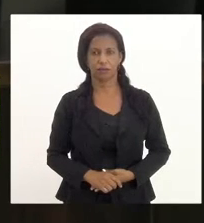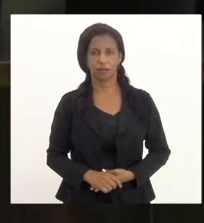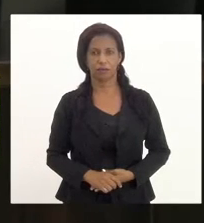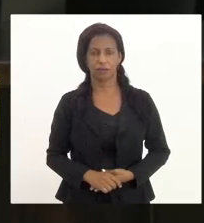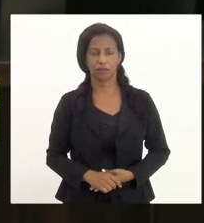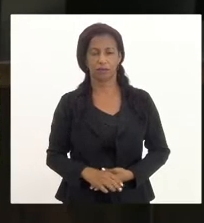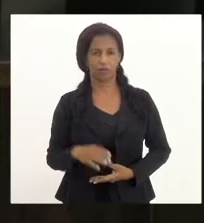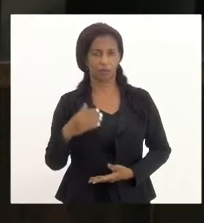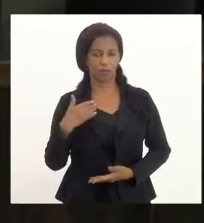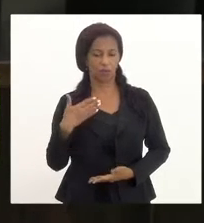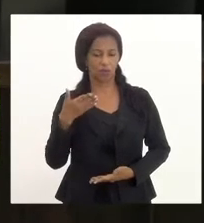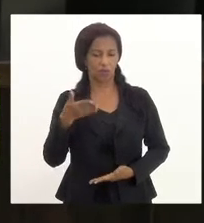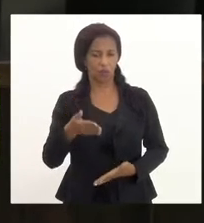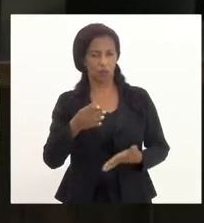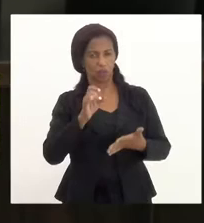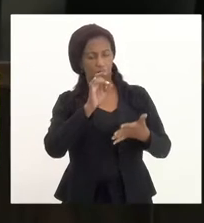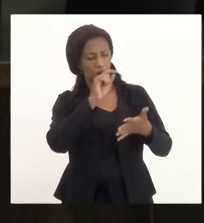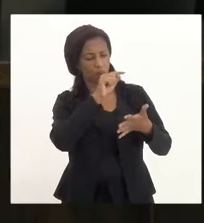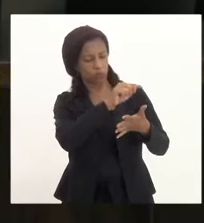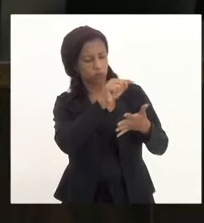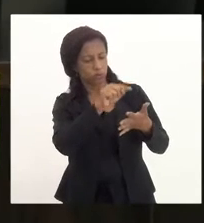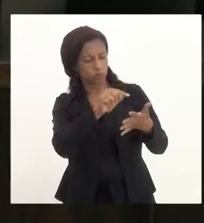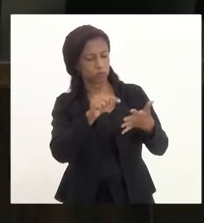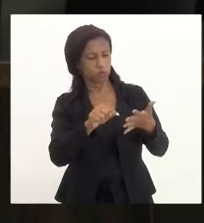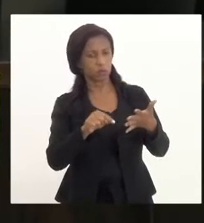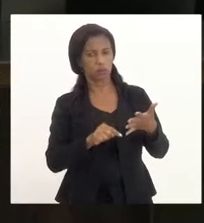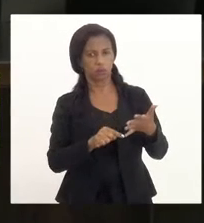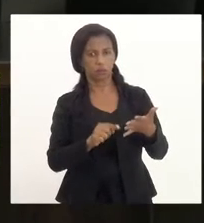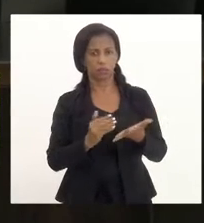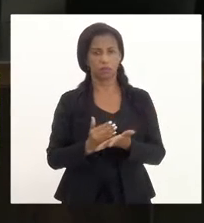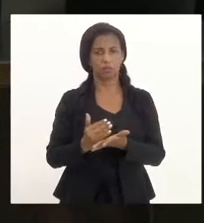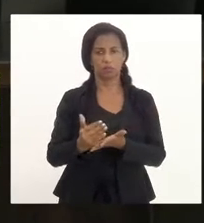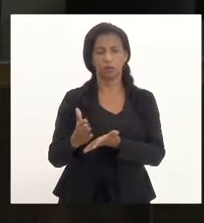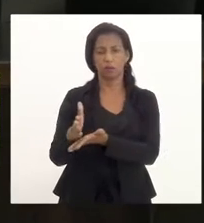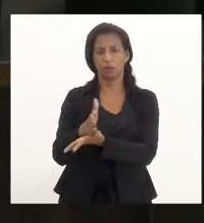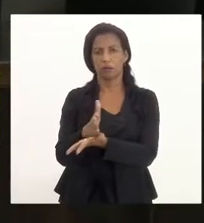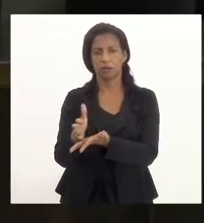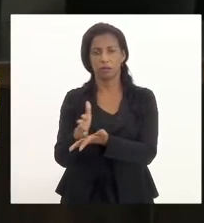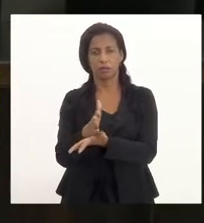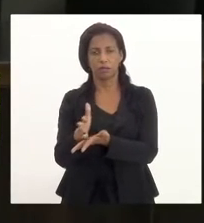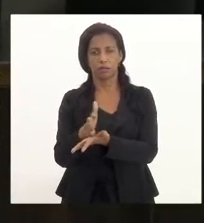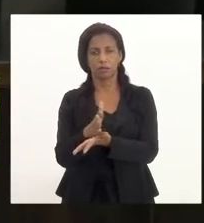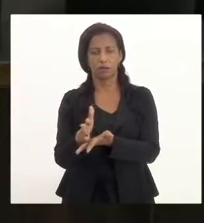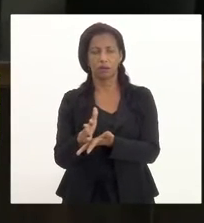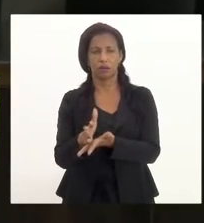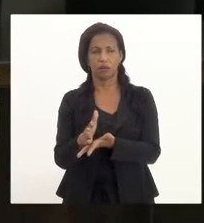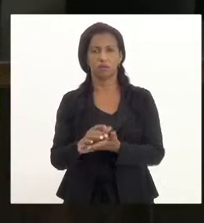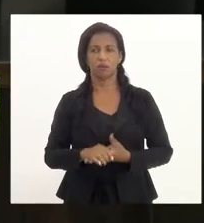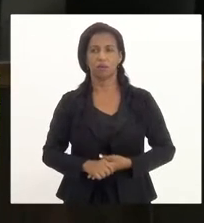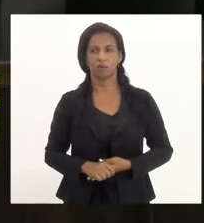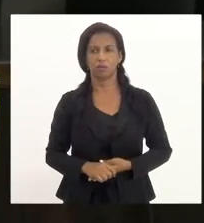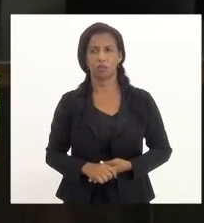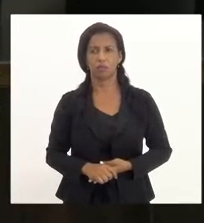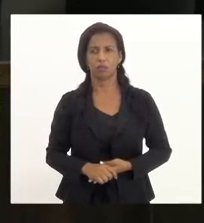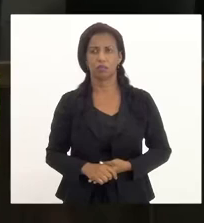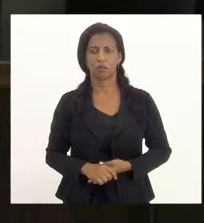enumerar inicialmente algumas questões é